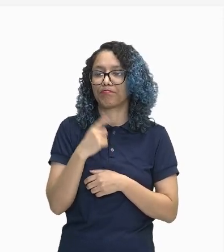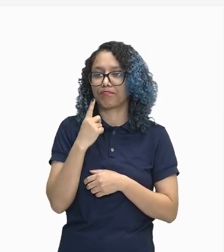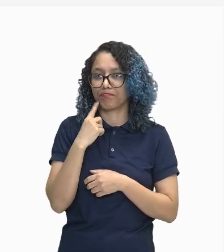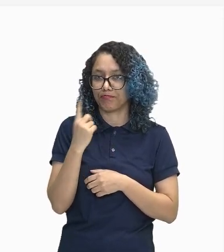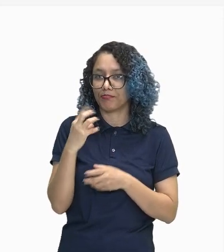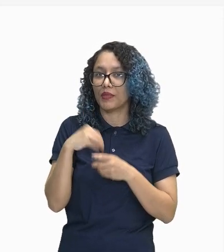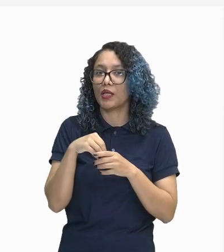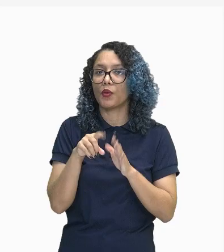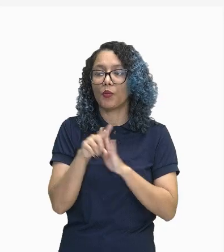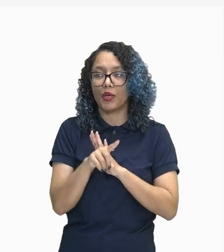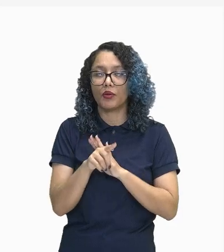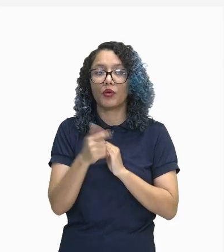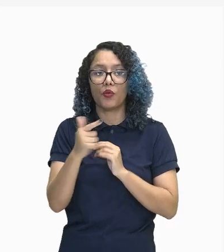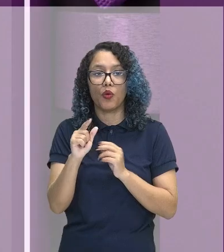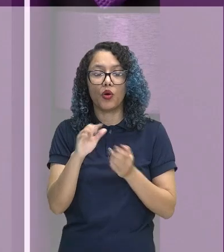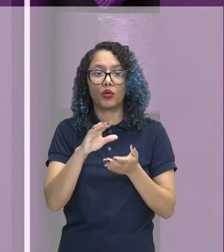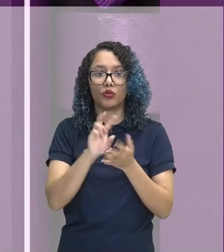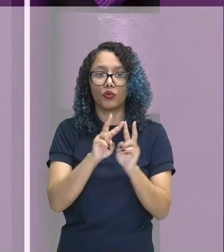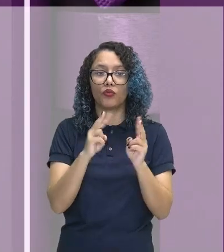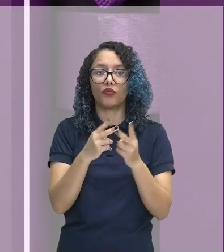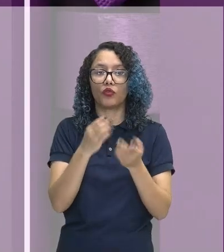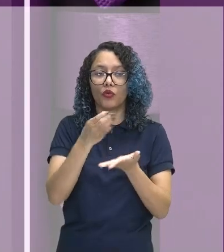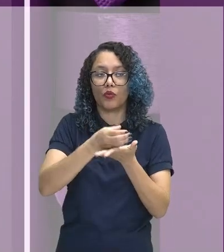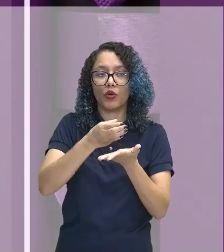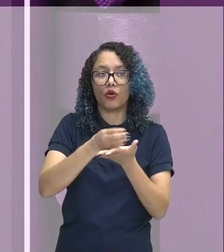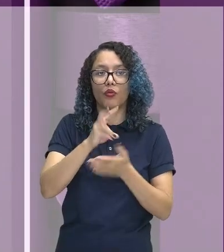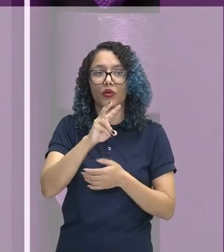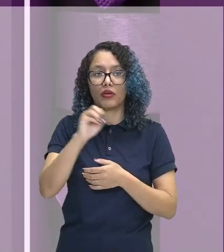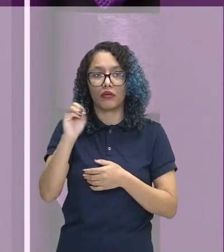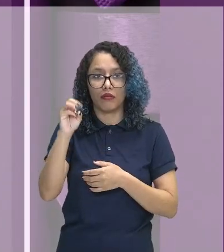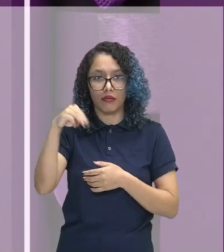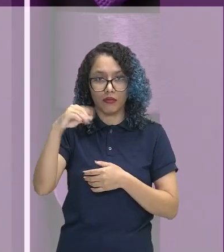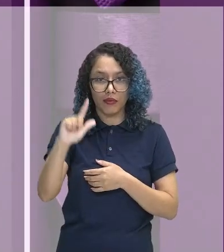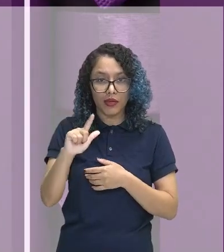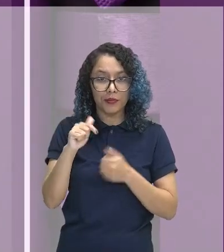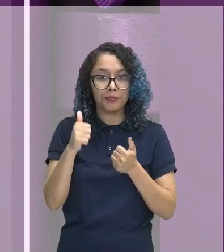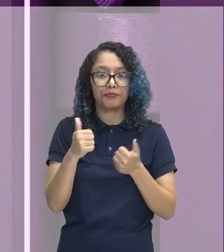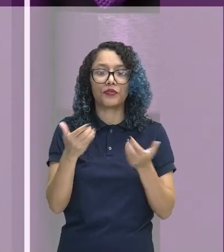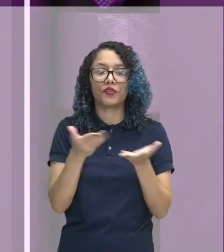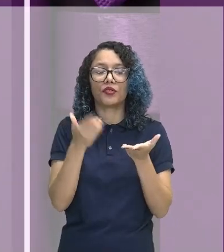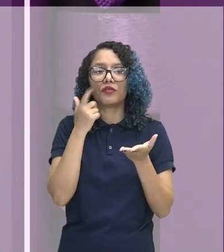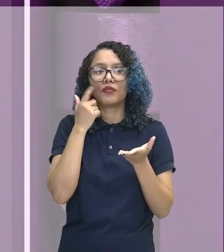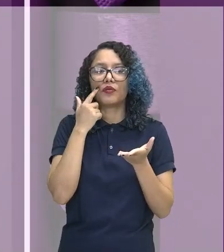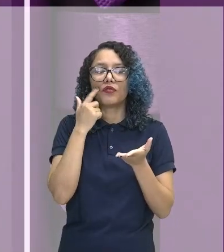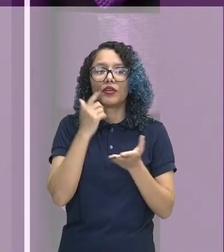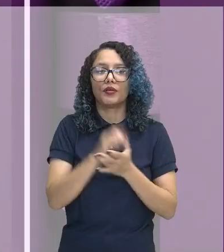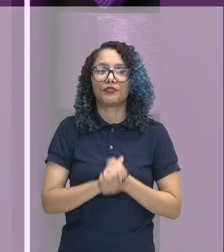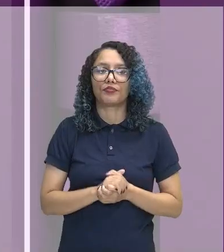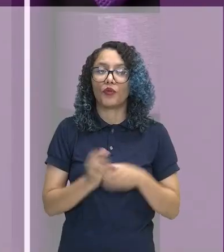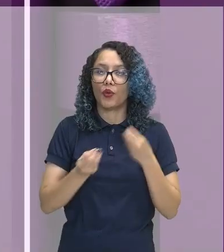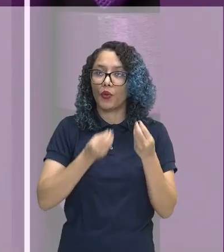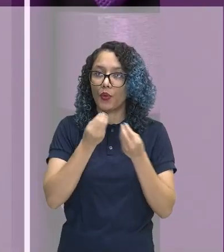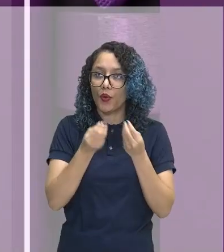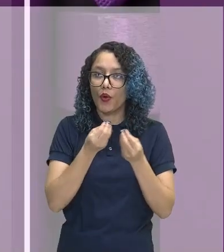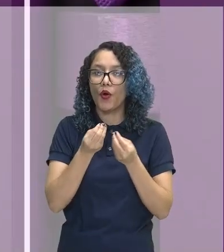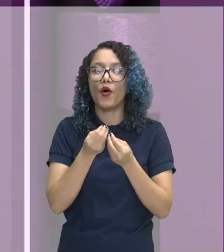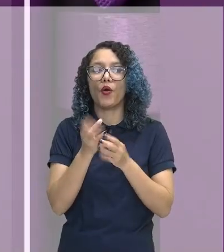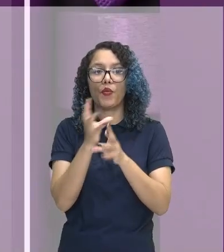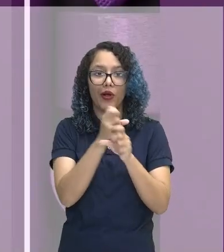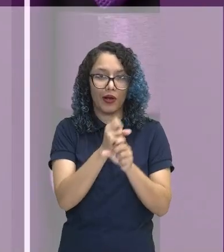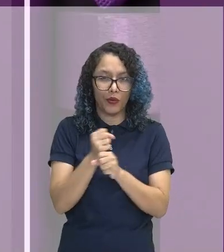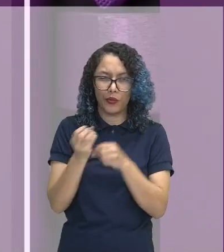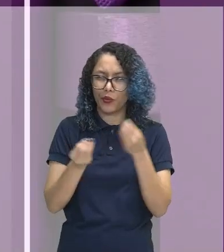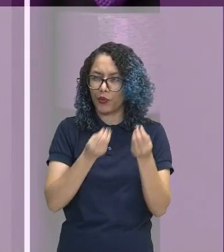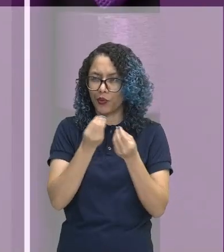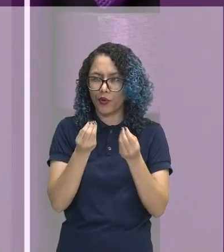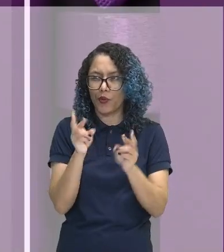o volume ele também falou que é para um copo de 500 ml, certo? Então, vamos ver como é que fica essa razão entre essas duas